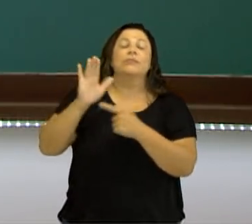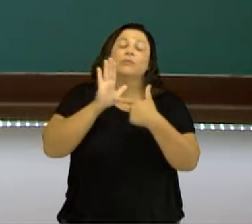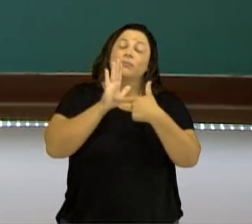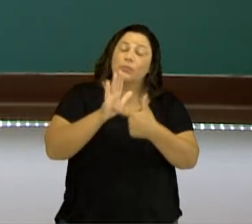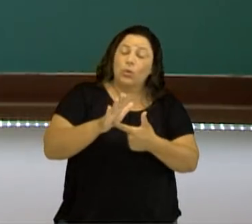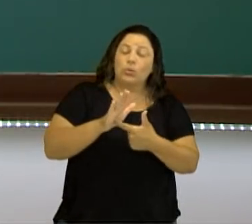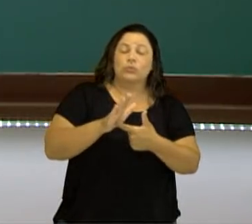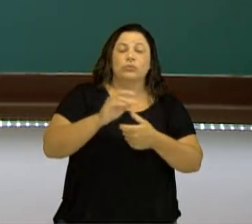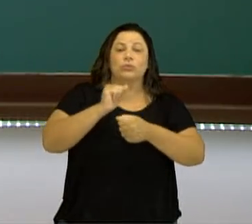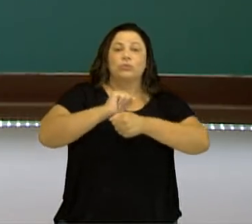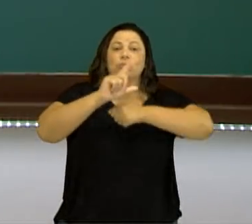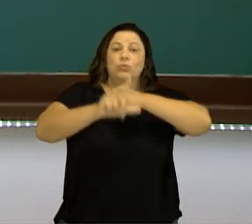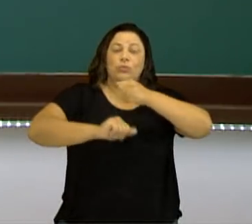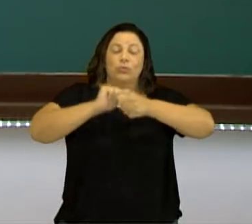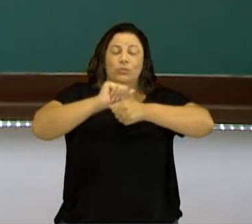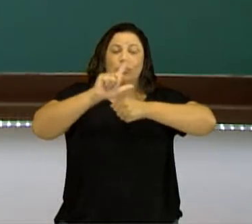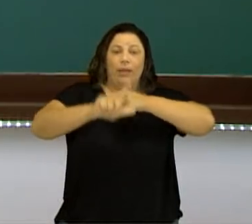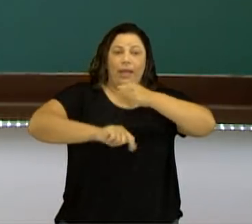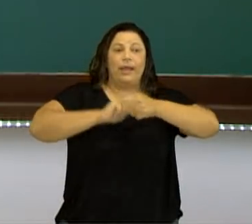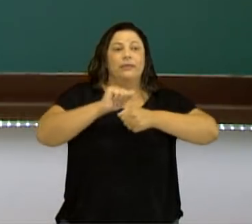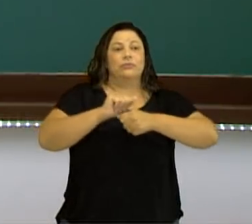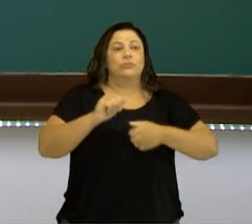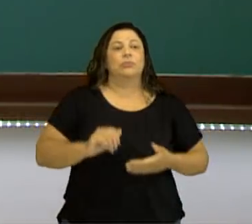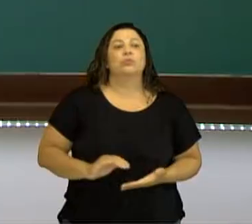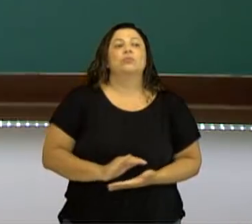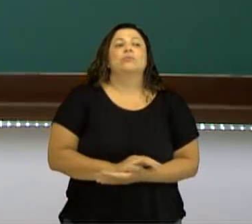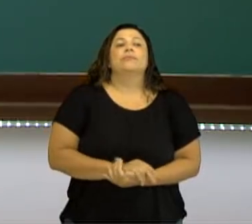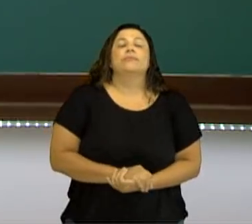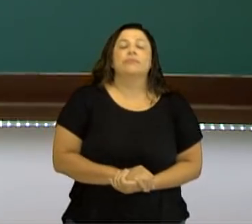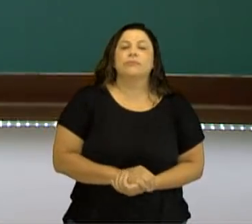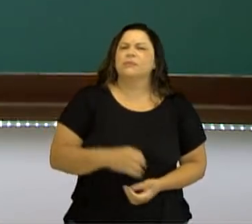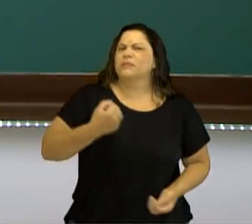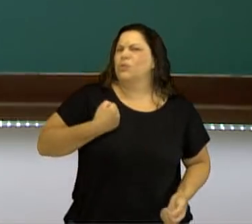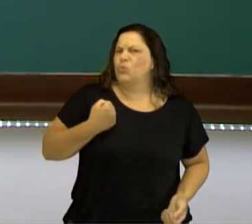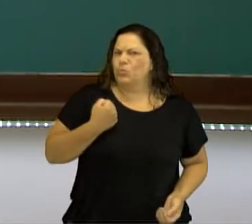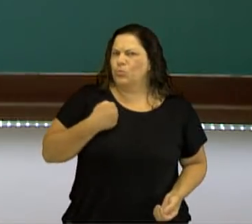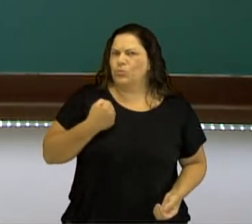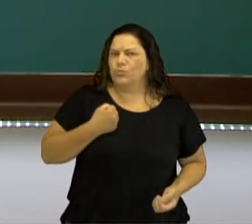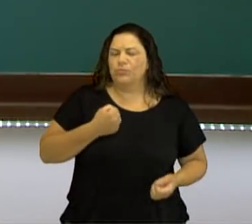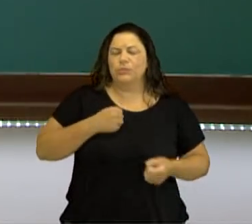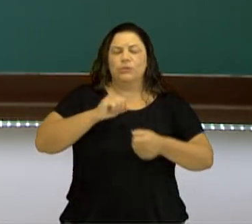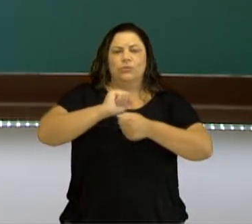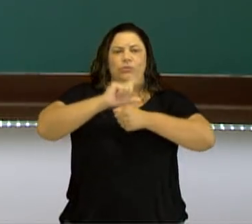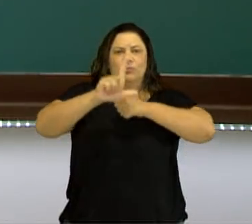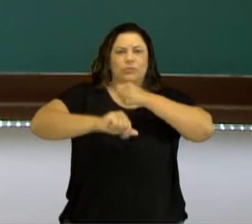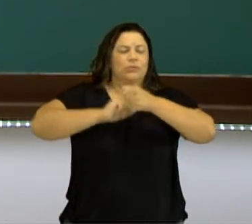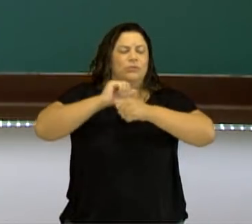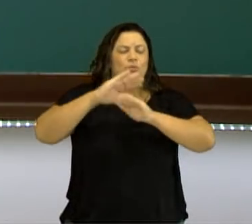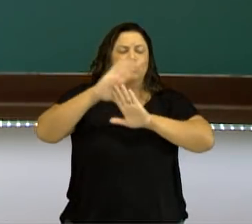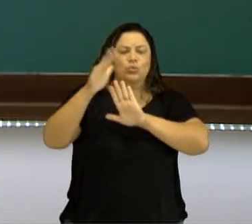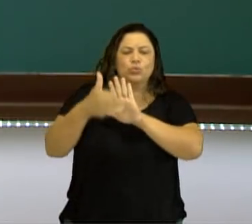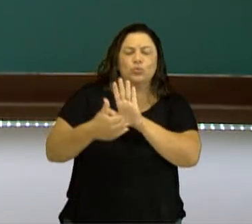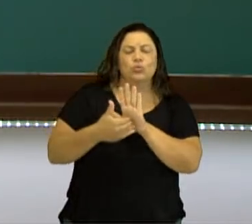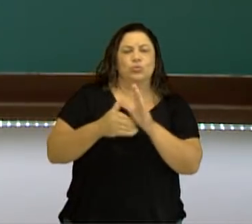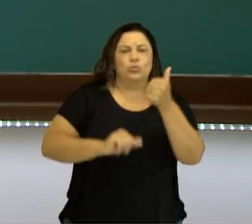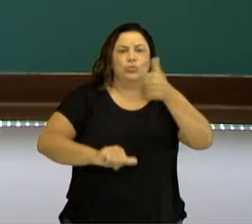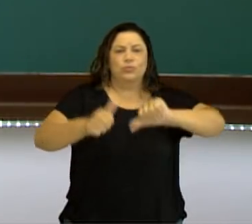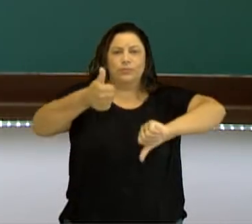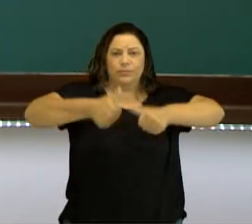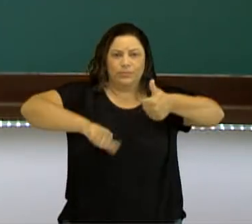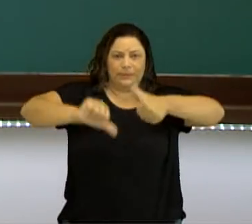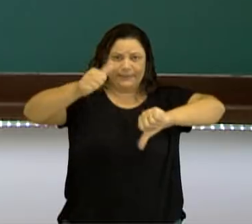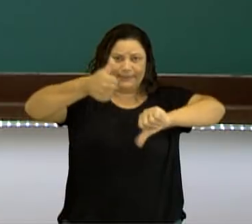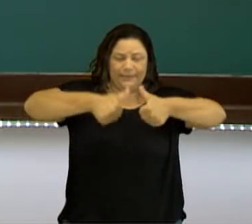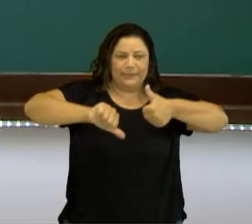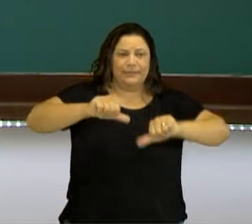o condiciona. Aqui eu tenho número atômico de todos os átomos, todos os elementos químicos. Eu